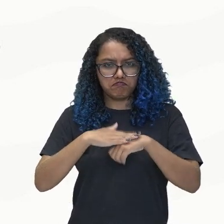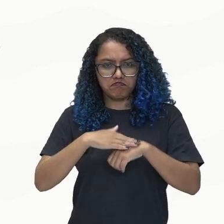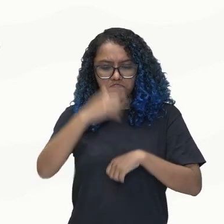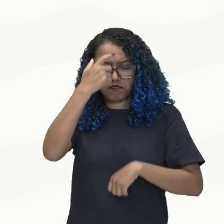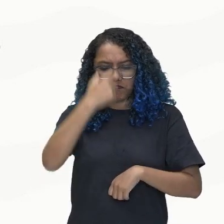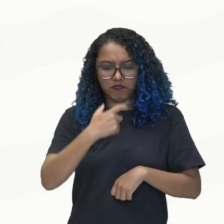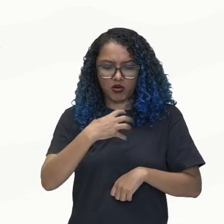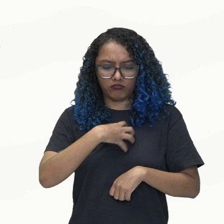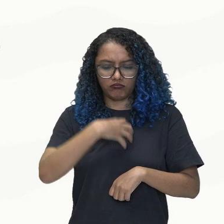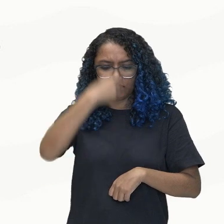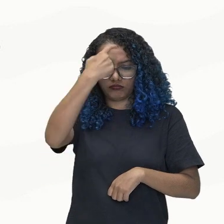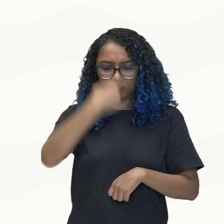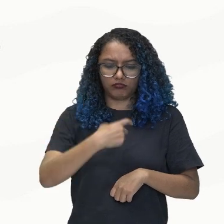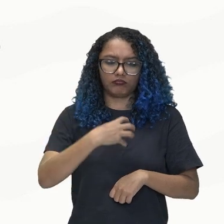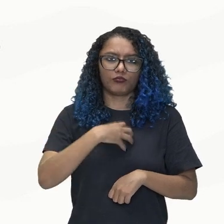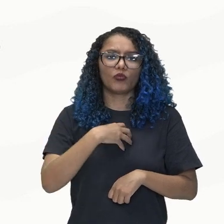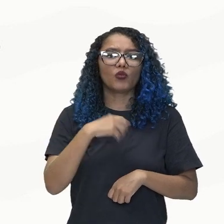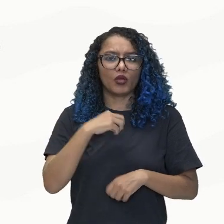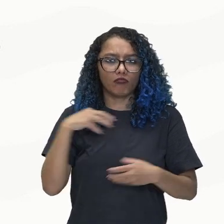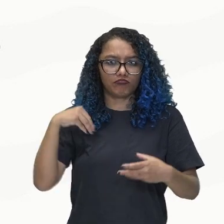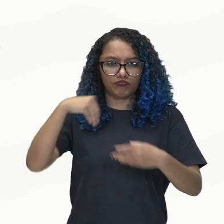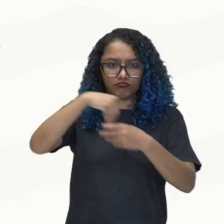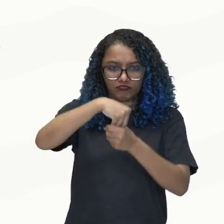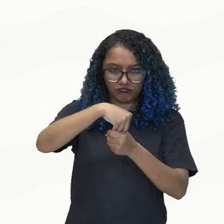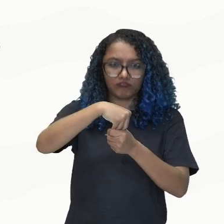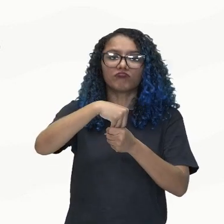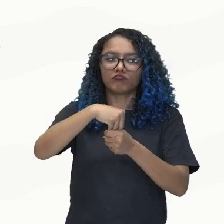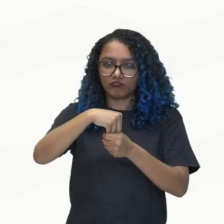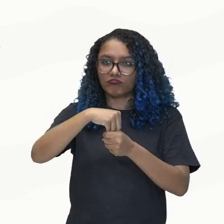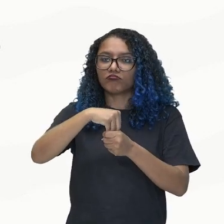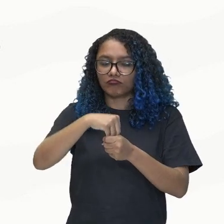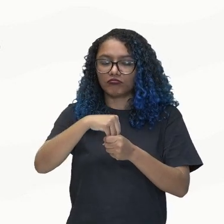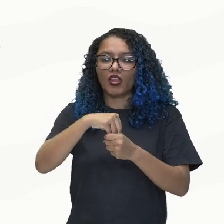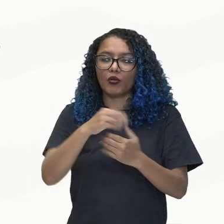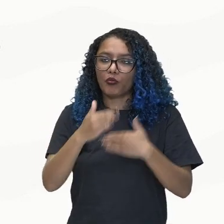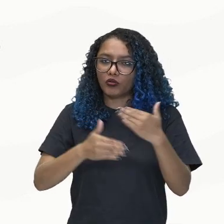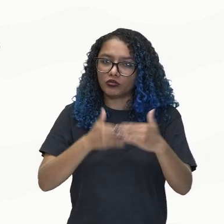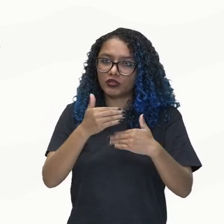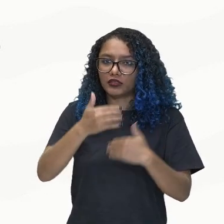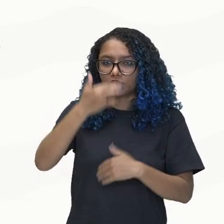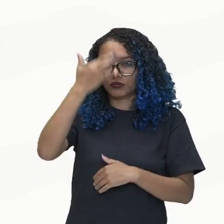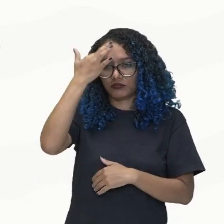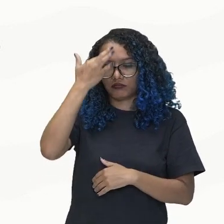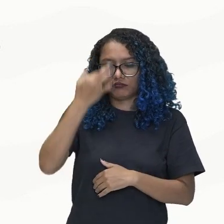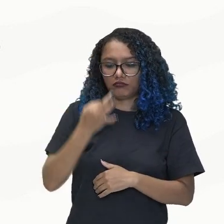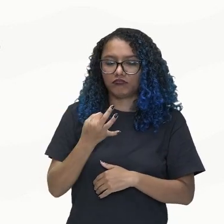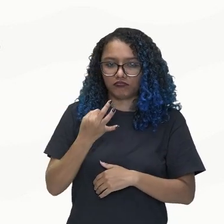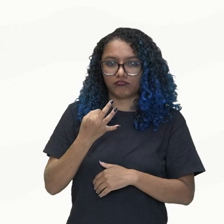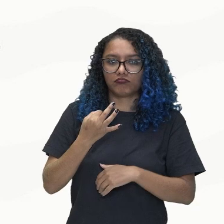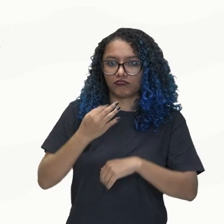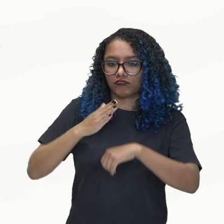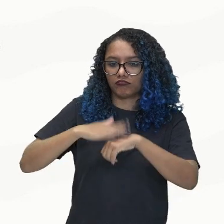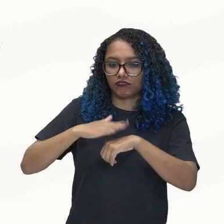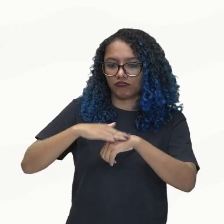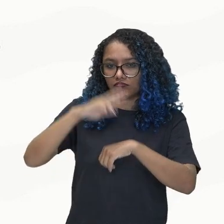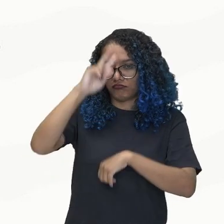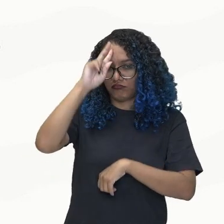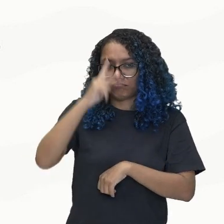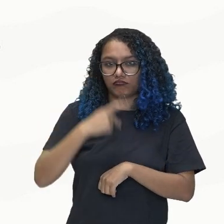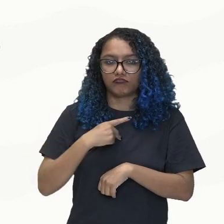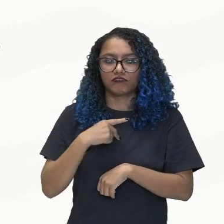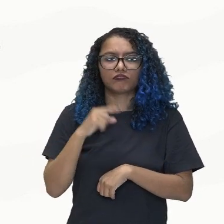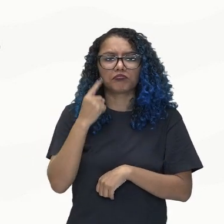personalidade, ele vai entrar aí nesse processo de autoconhecimento. Então, a compreensão de si mesmo, ela é essencial para o